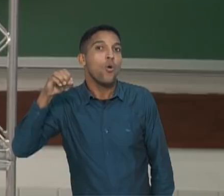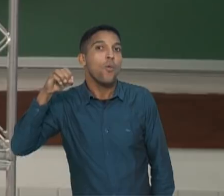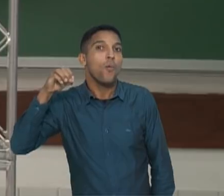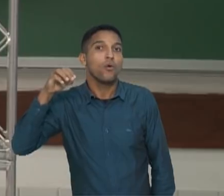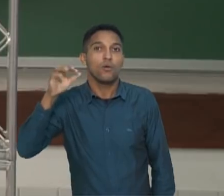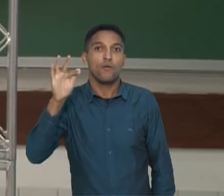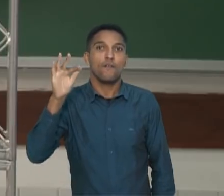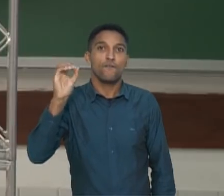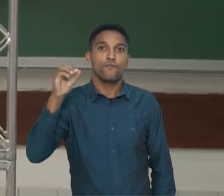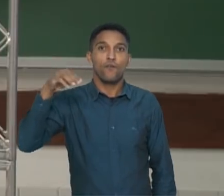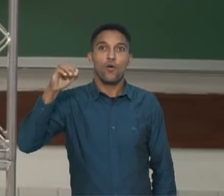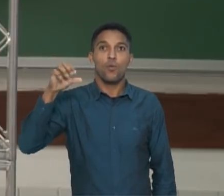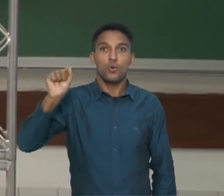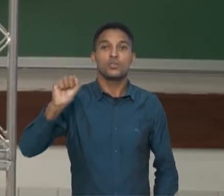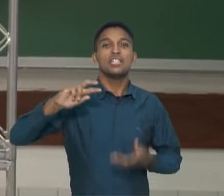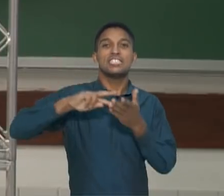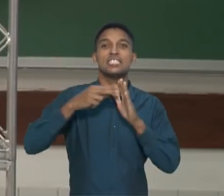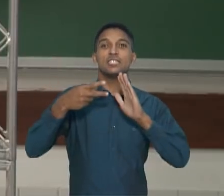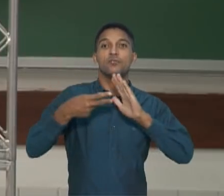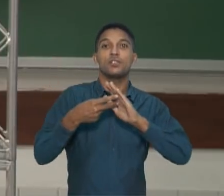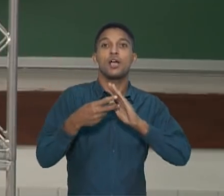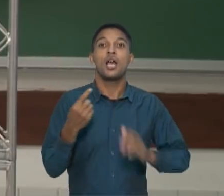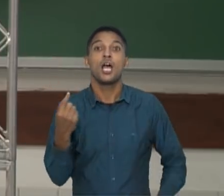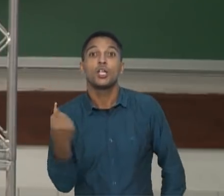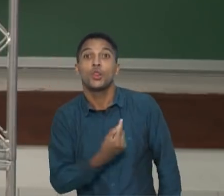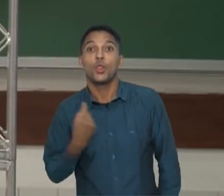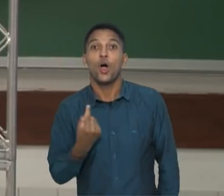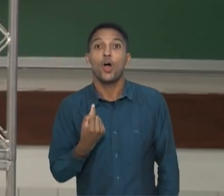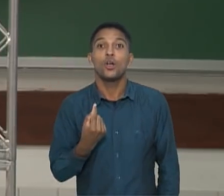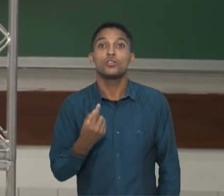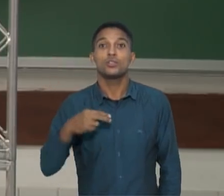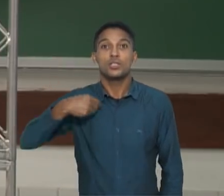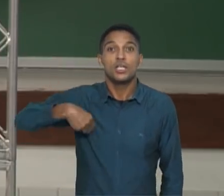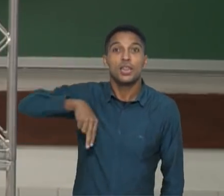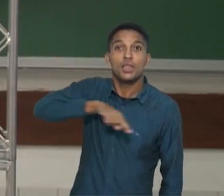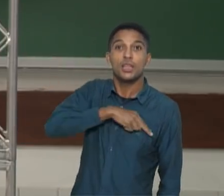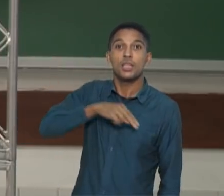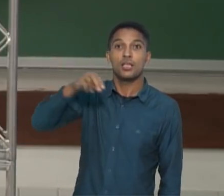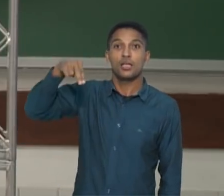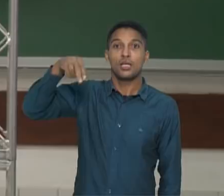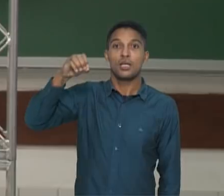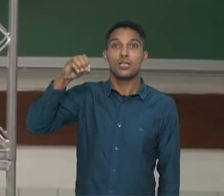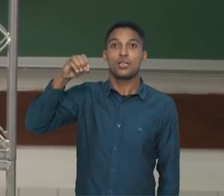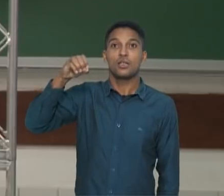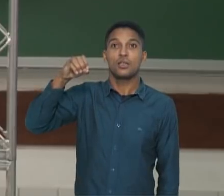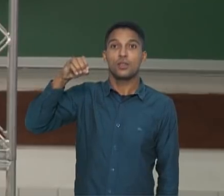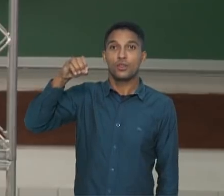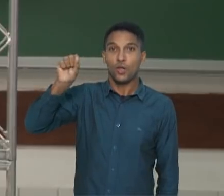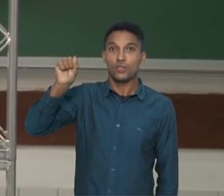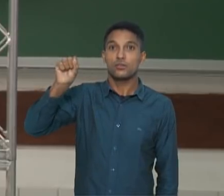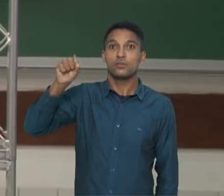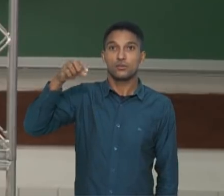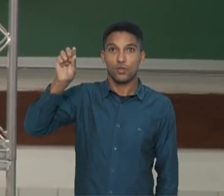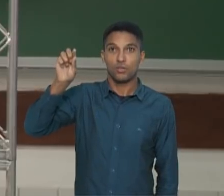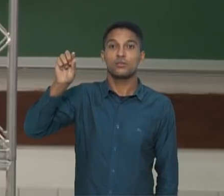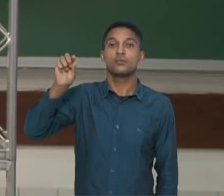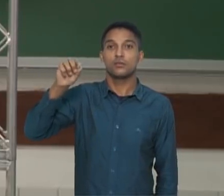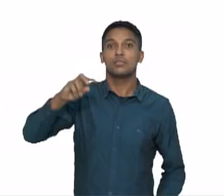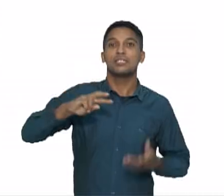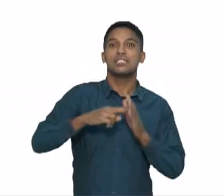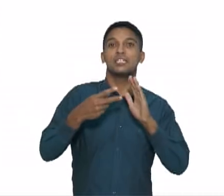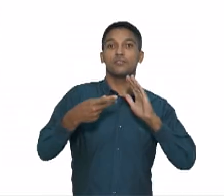do eu e de mais alguém. Então, se esse narrador participa dos acontecimentos, nós temos um narrador em primeira pessoa,